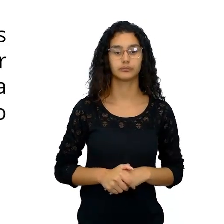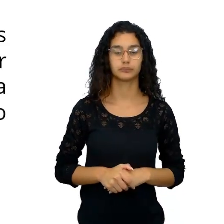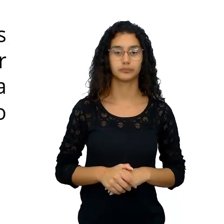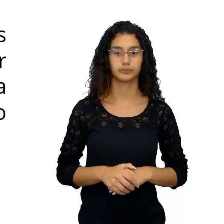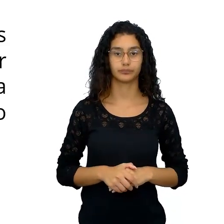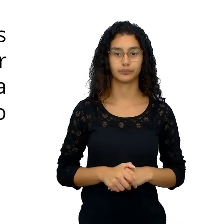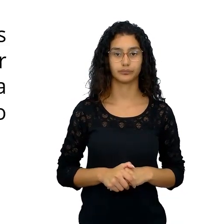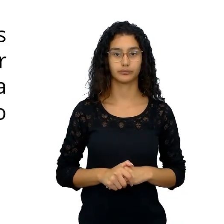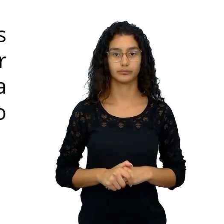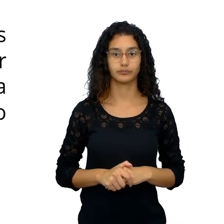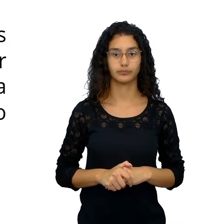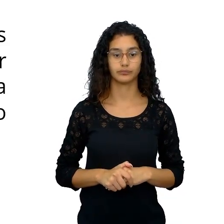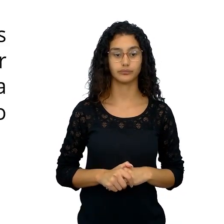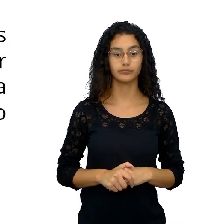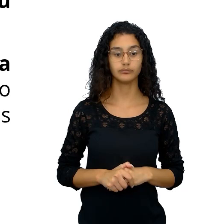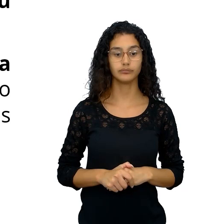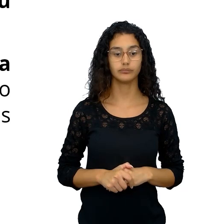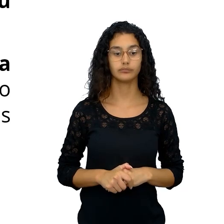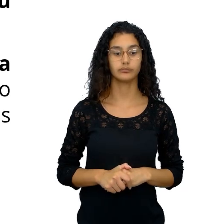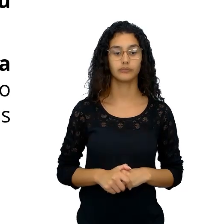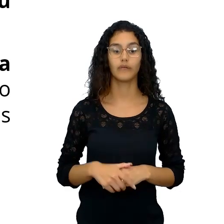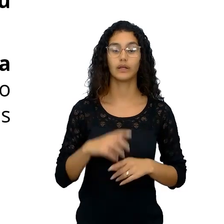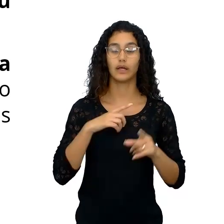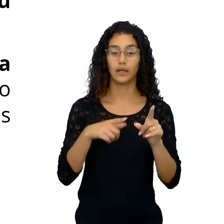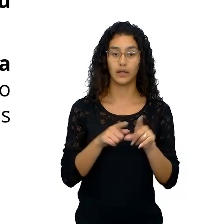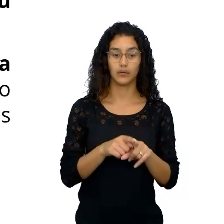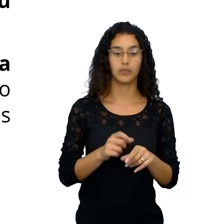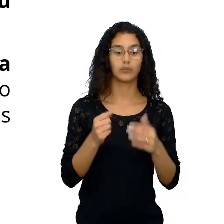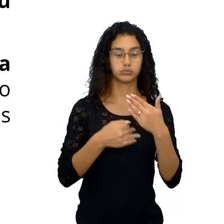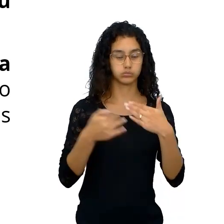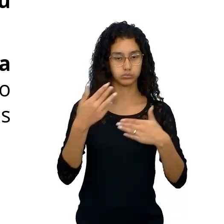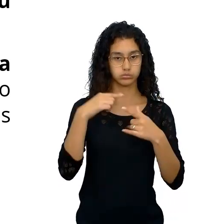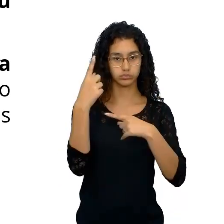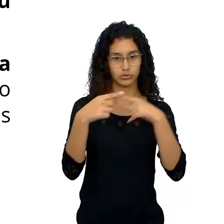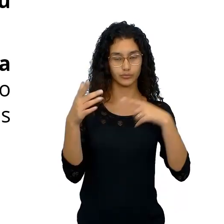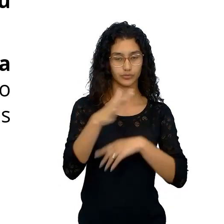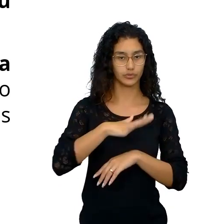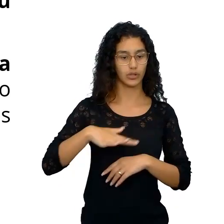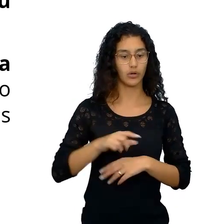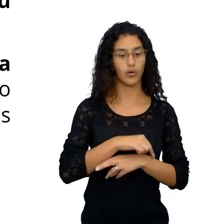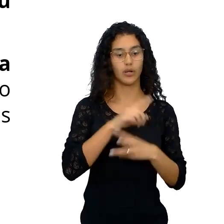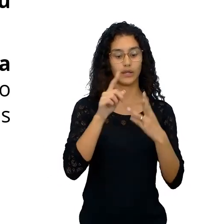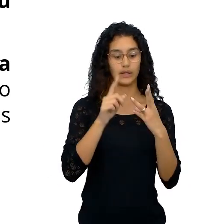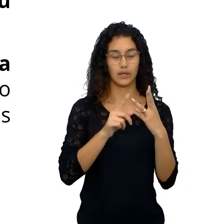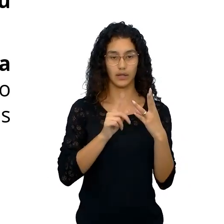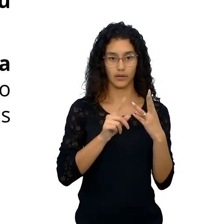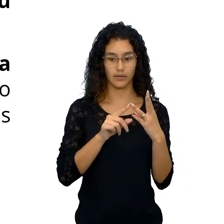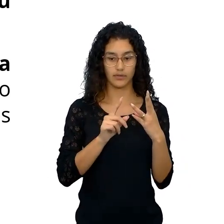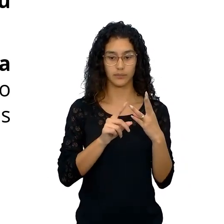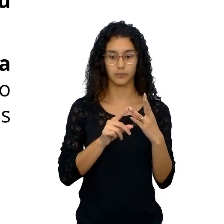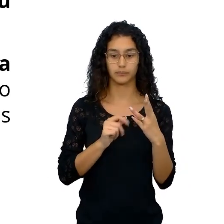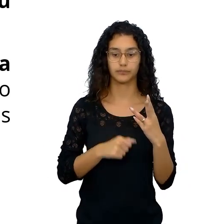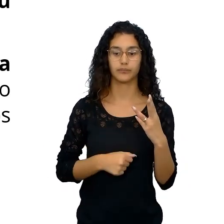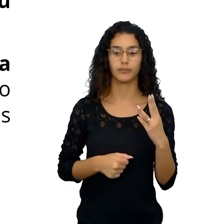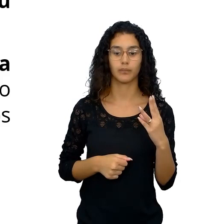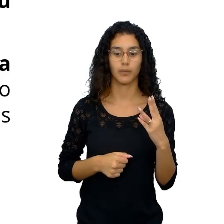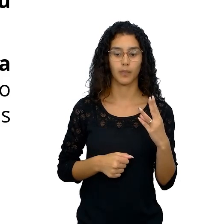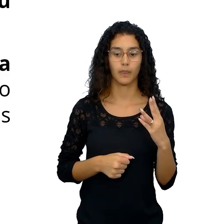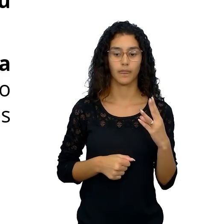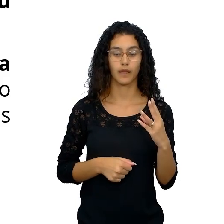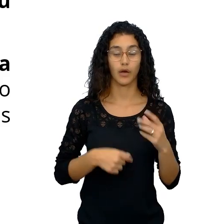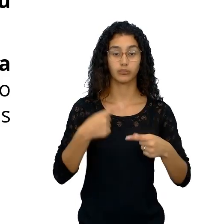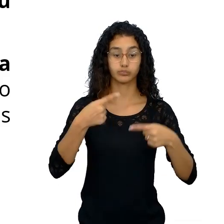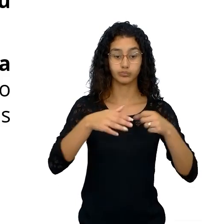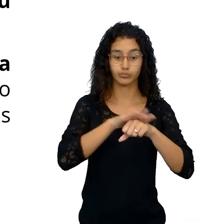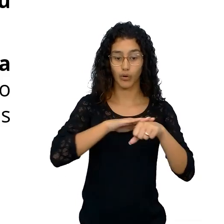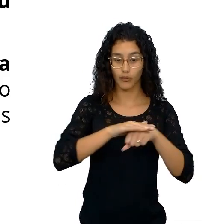estudantes. Muito bem. E temos ainda mais um slide de objetivos gerais. O objetivo geral 3 é